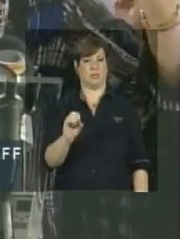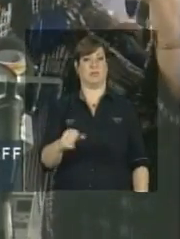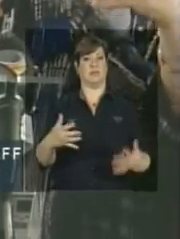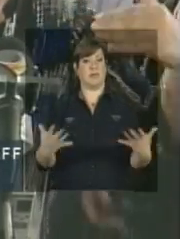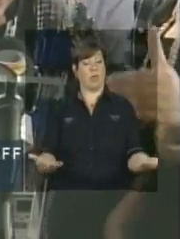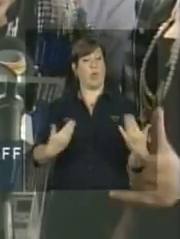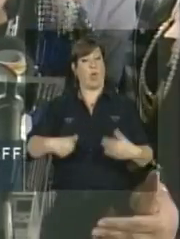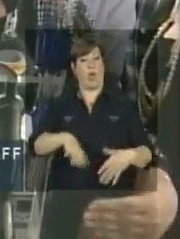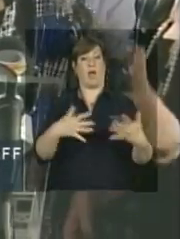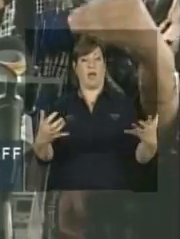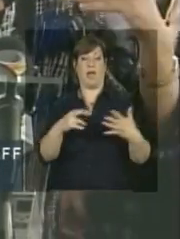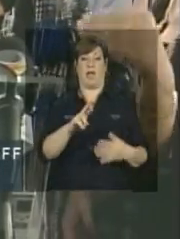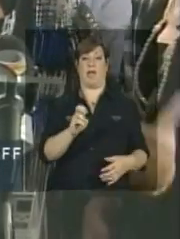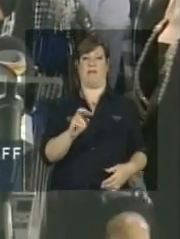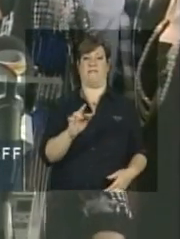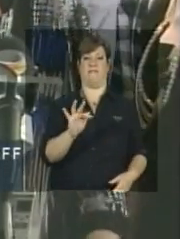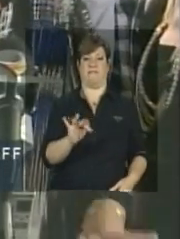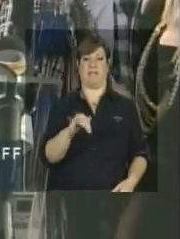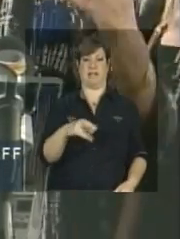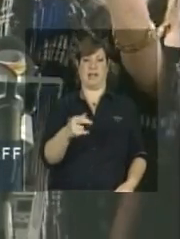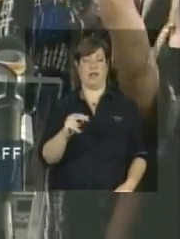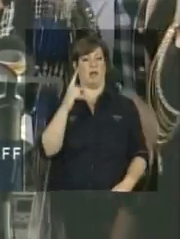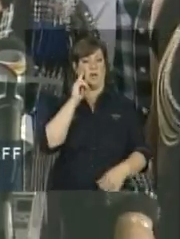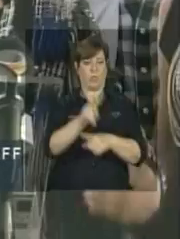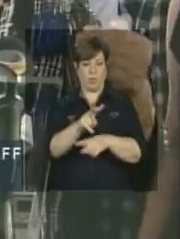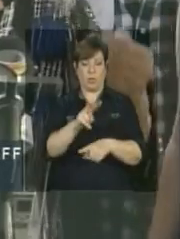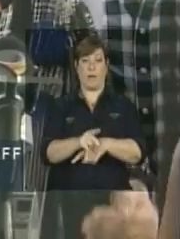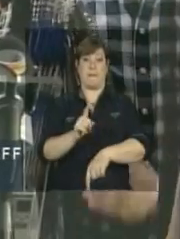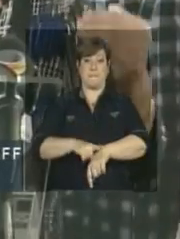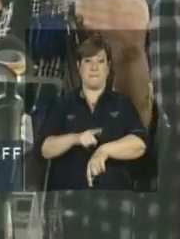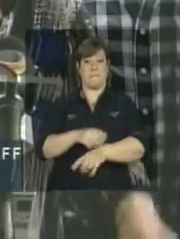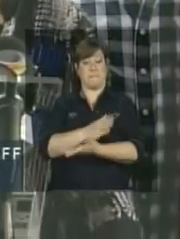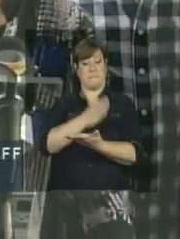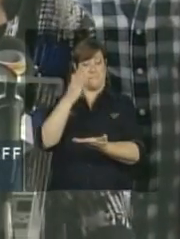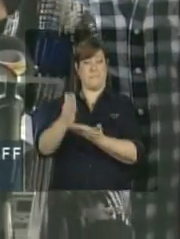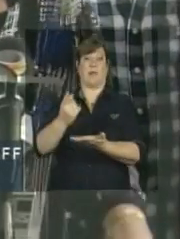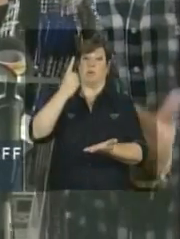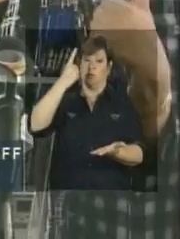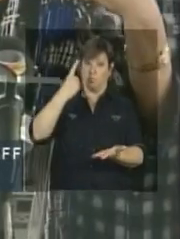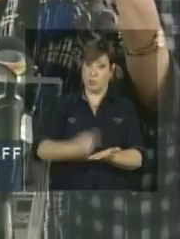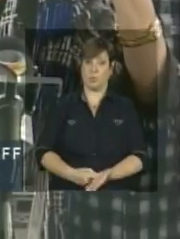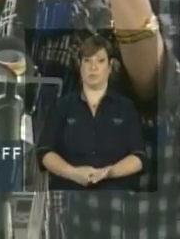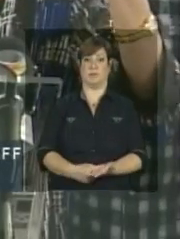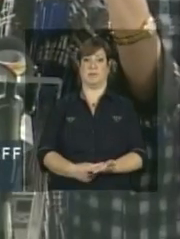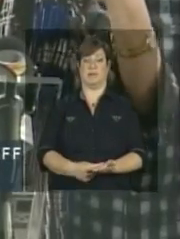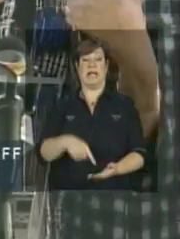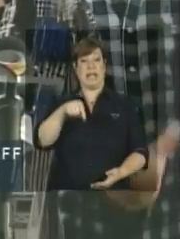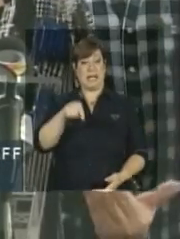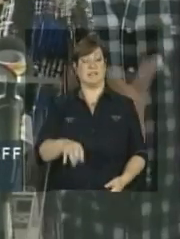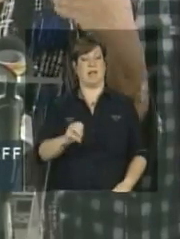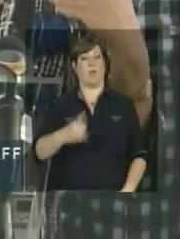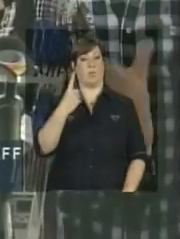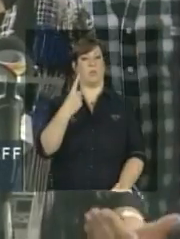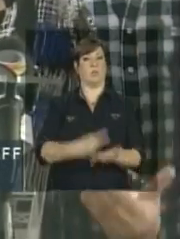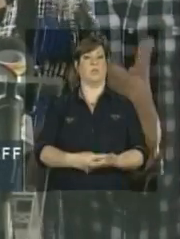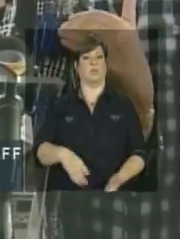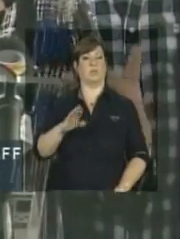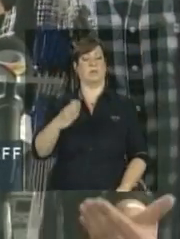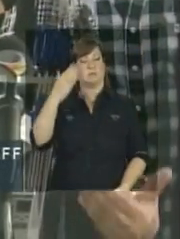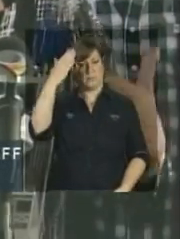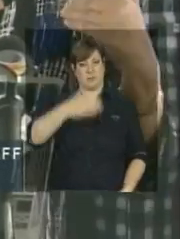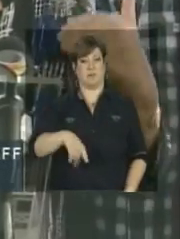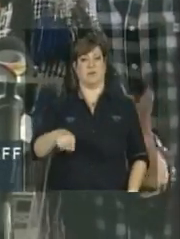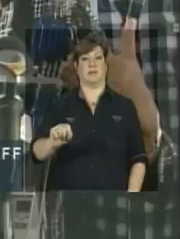que a refinaria seja acompanhada e que os prazos sejam cumpridos. Esse é um compromisso, inclusive,